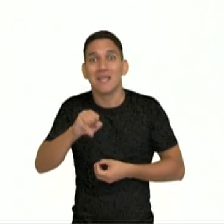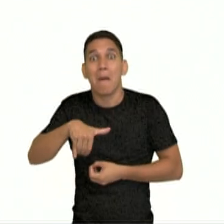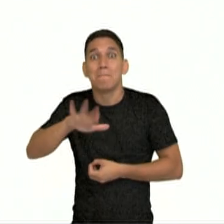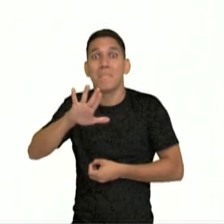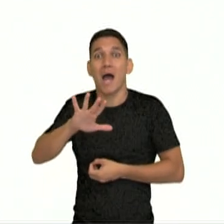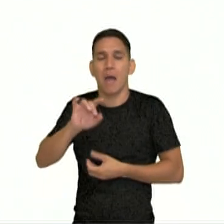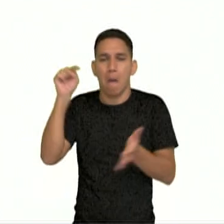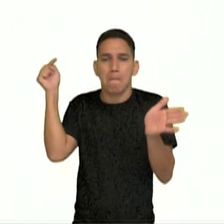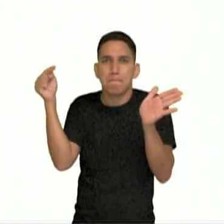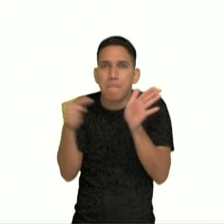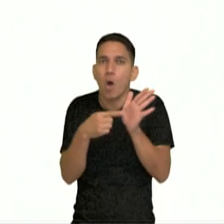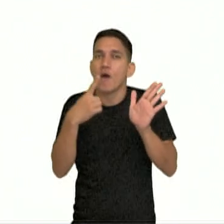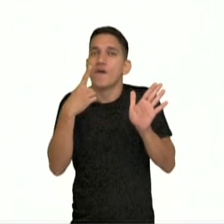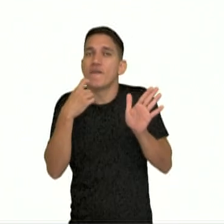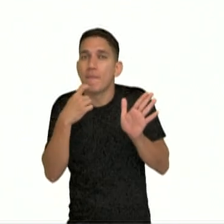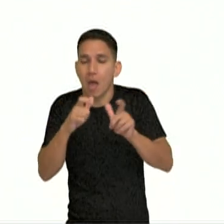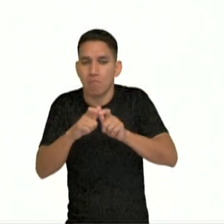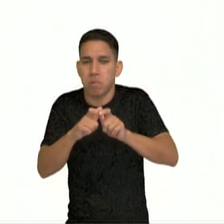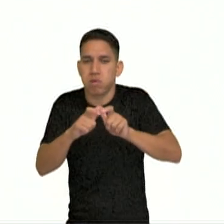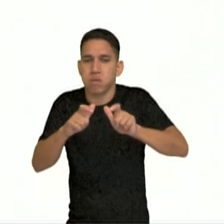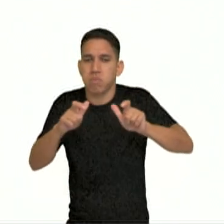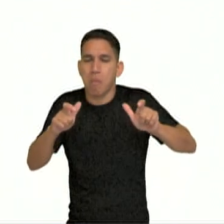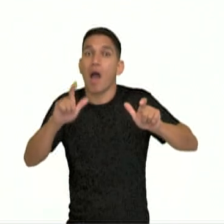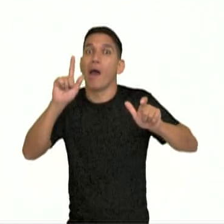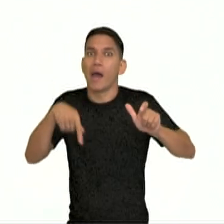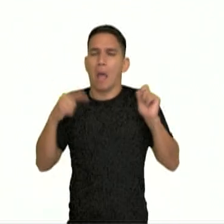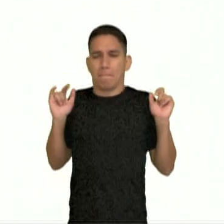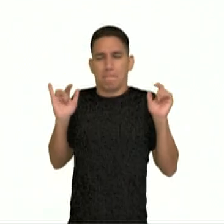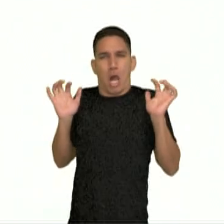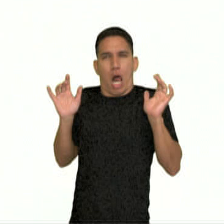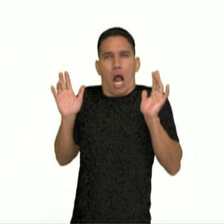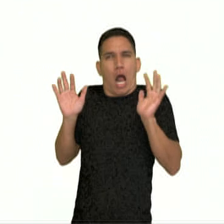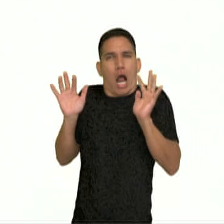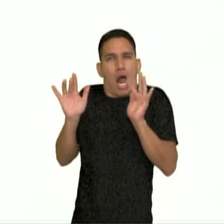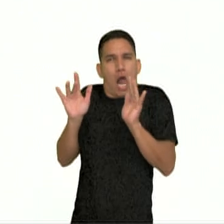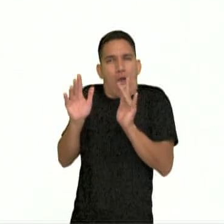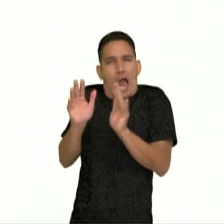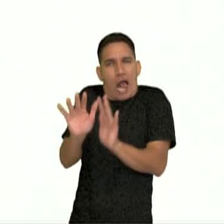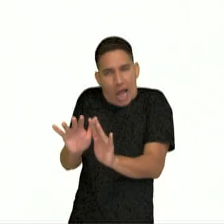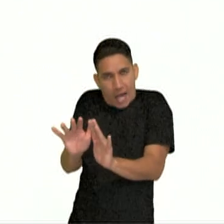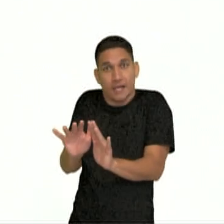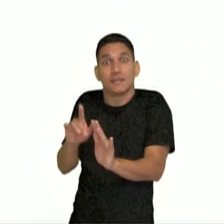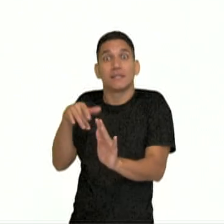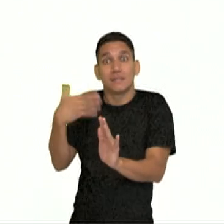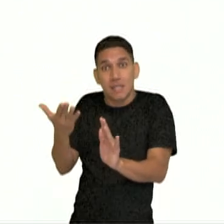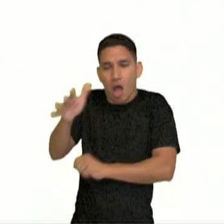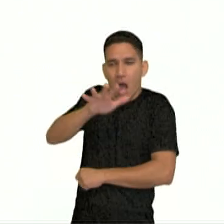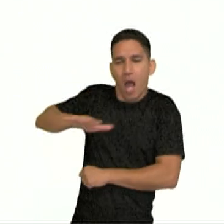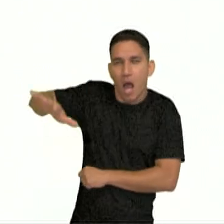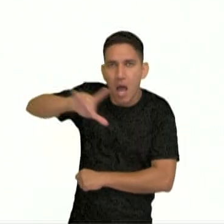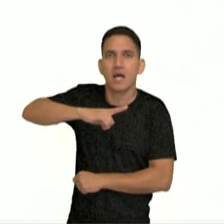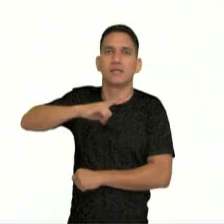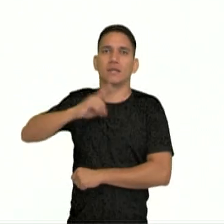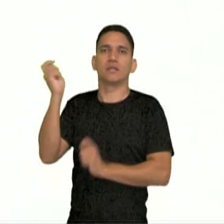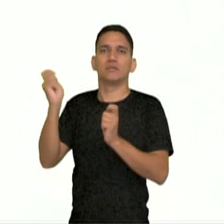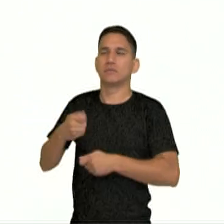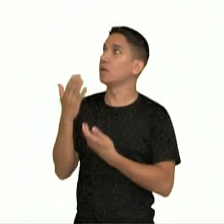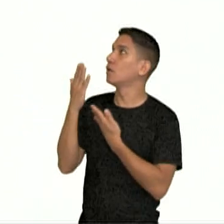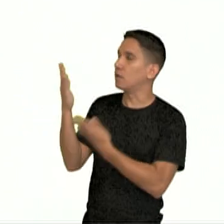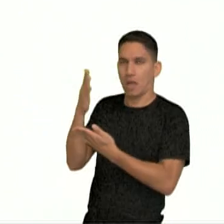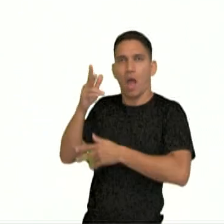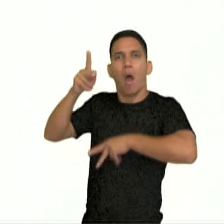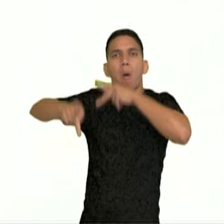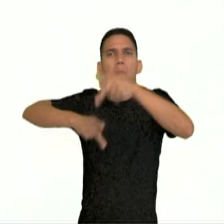de pontinhos vermelhos aqui, maior é a concentração de população. Então, as áreas onde eu tenho a